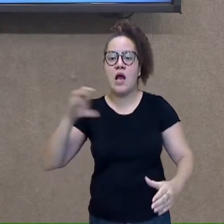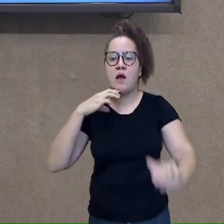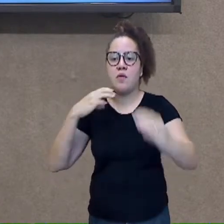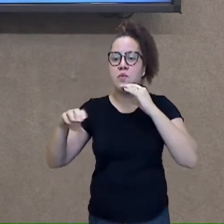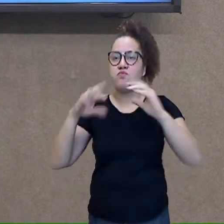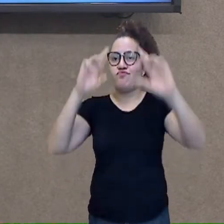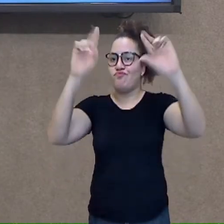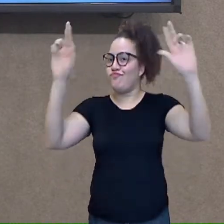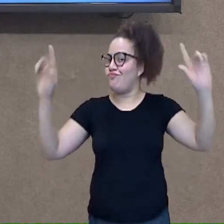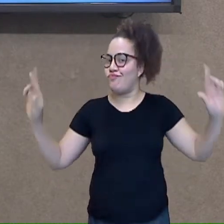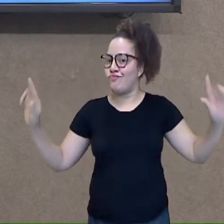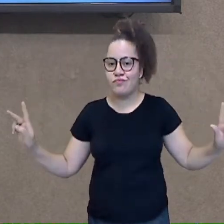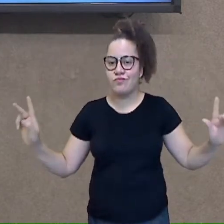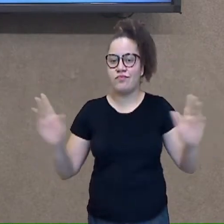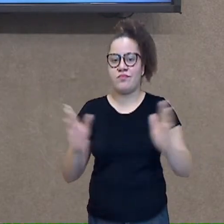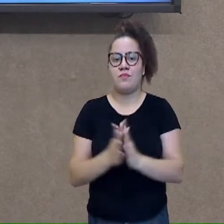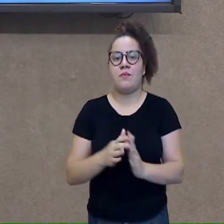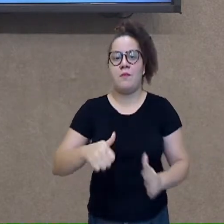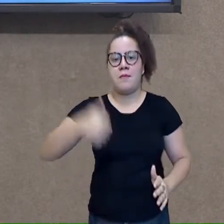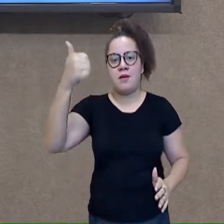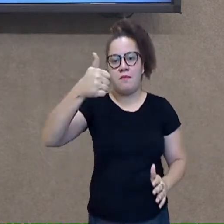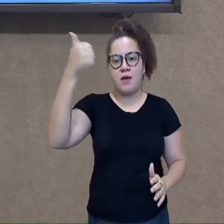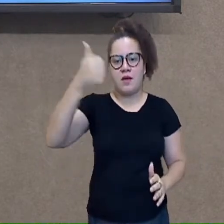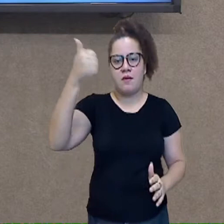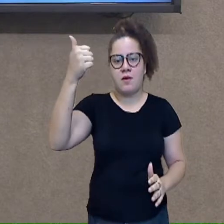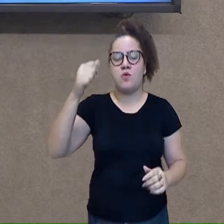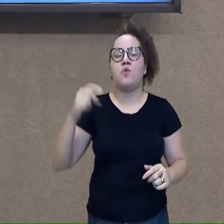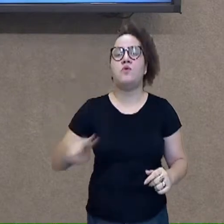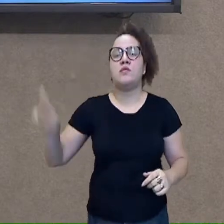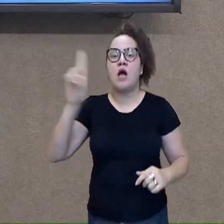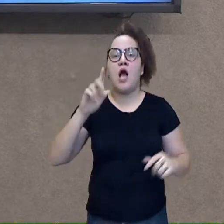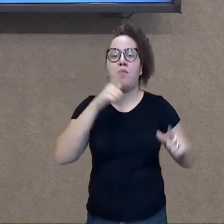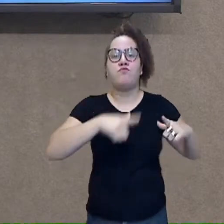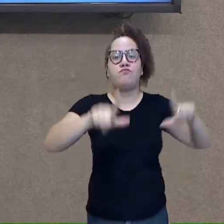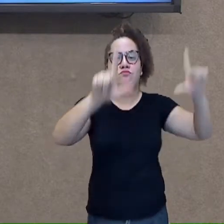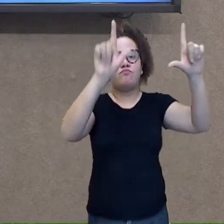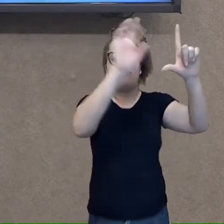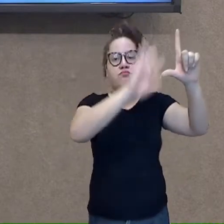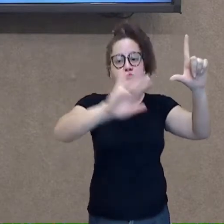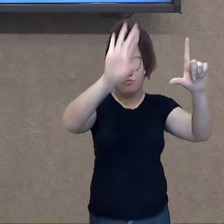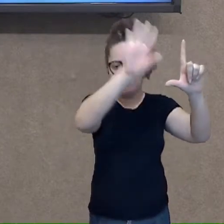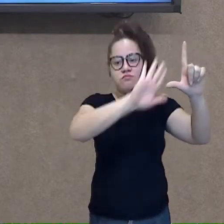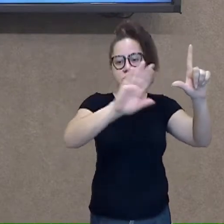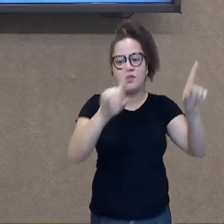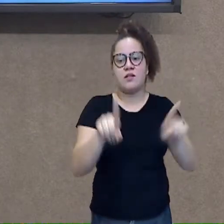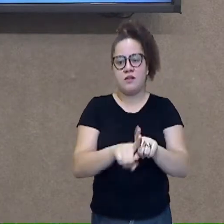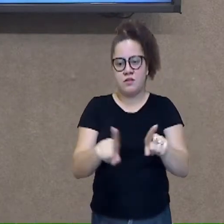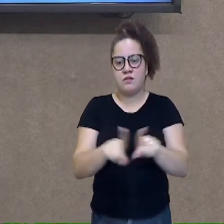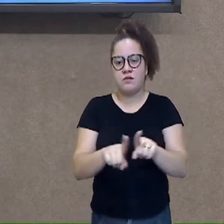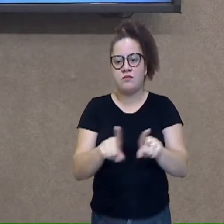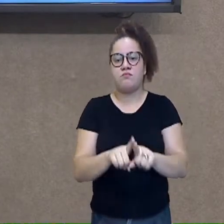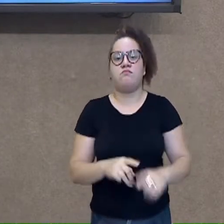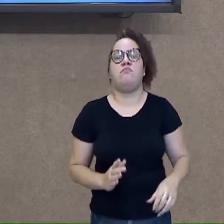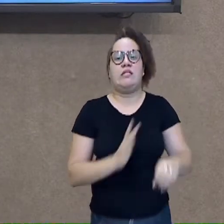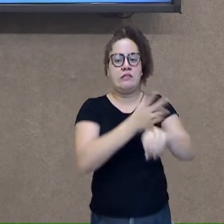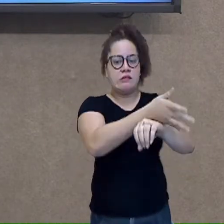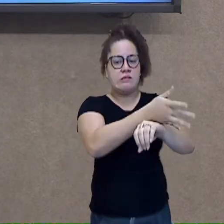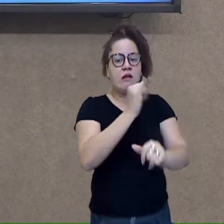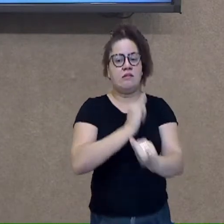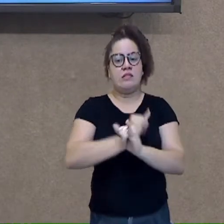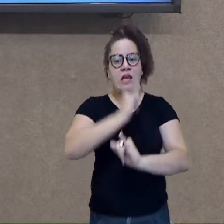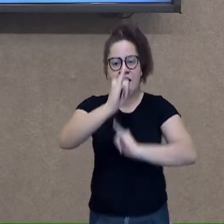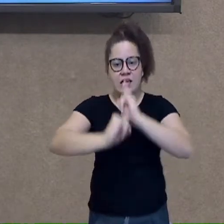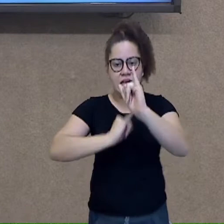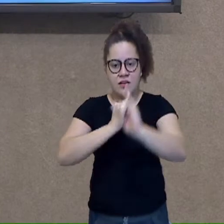comunicação. A primeiro momento, utilizamos o quê? A plataforma através do computador, né? Precisamos acessar a